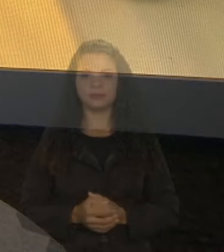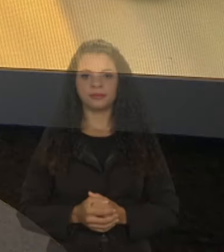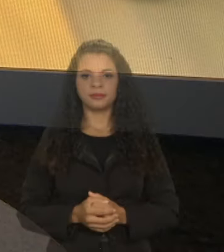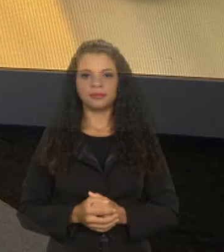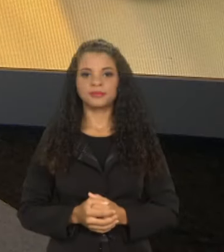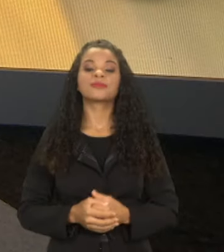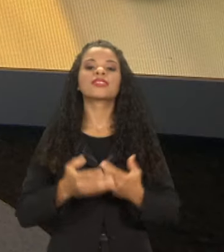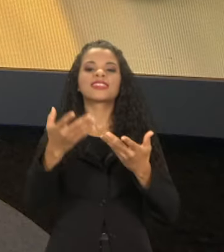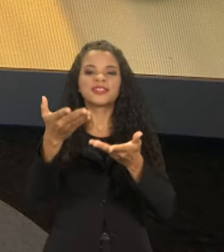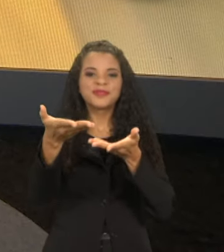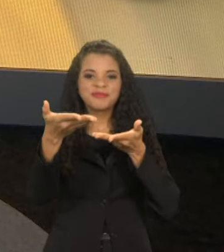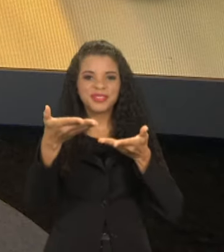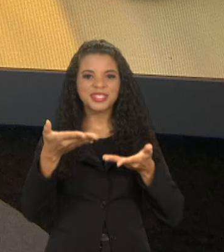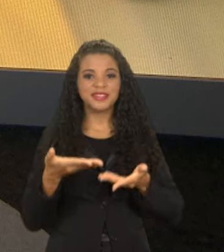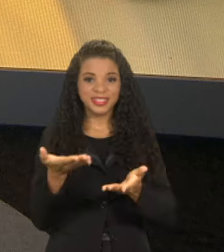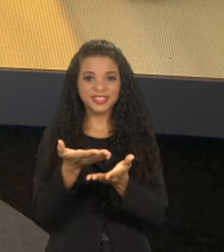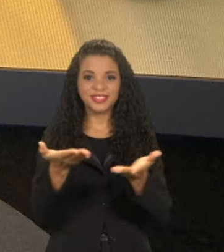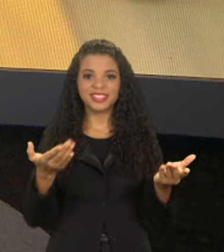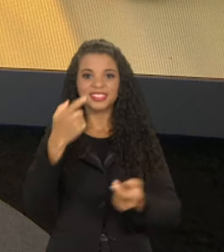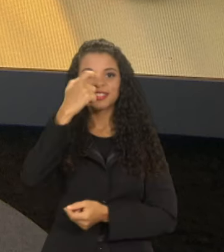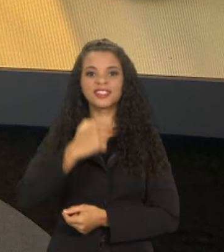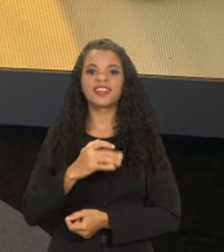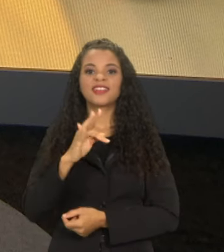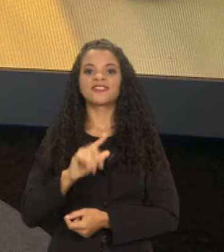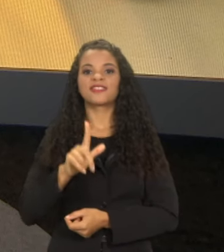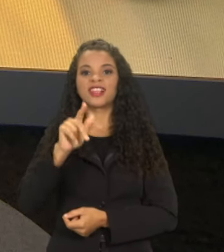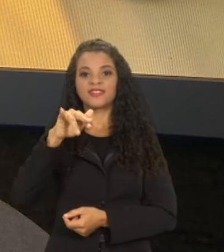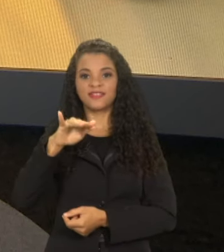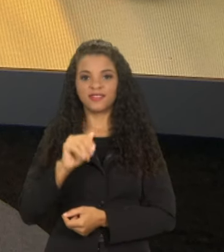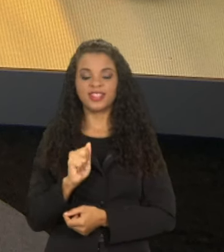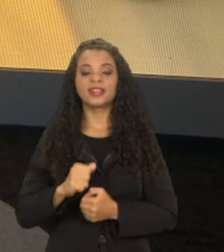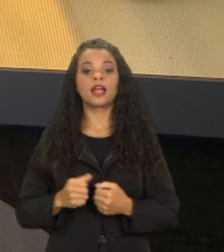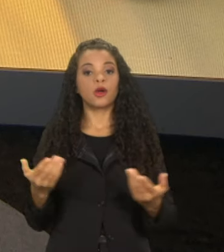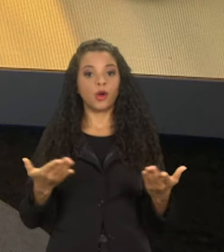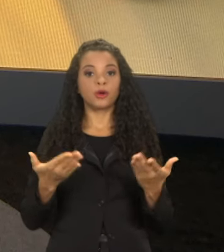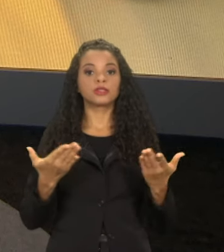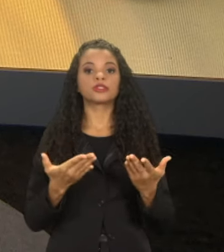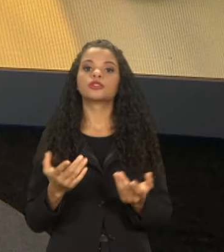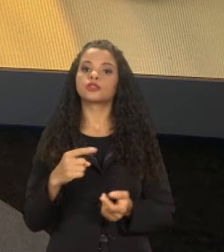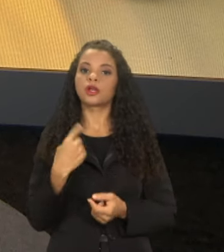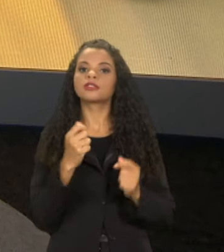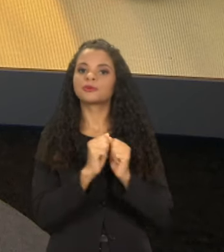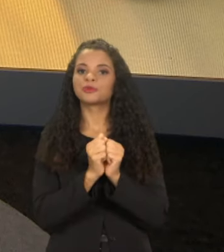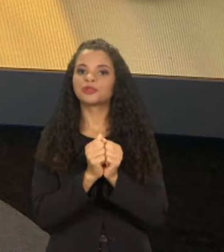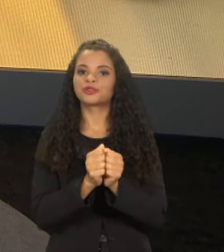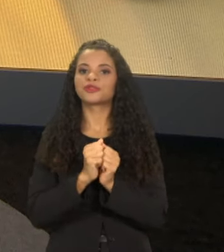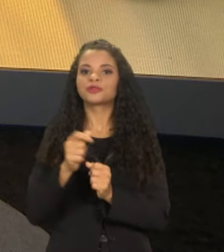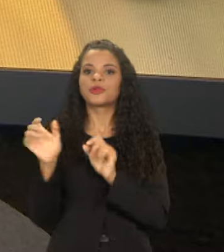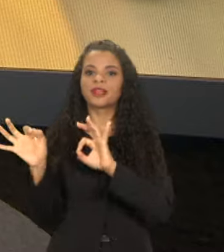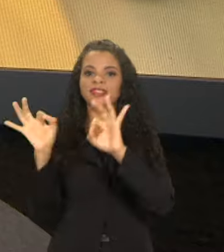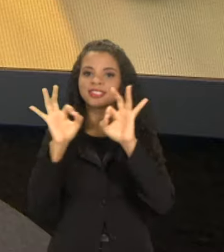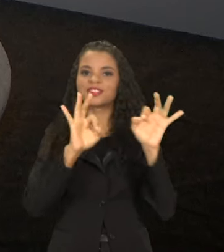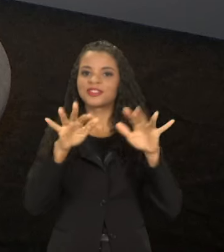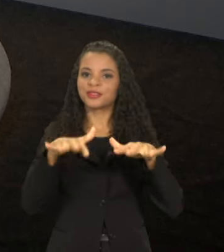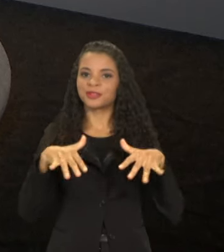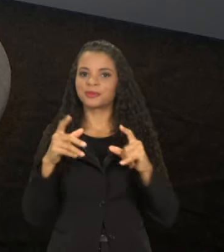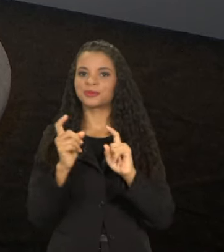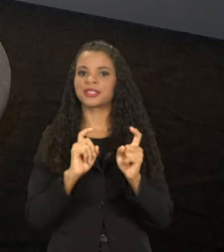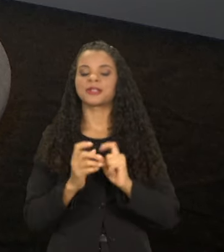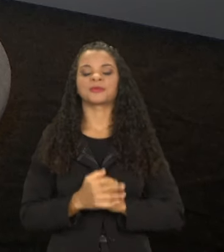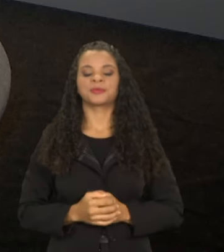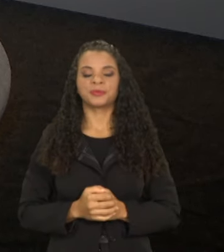Seja bem-vindo, seja bem-vinda. Eu sou a Flávia Alvarenga e nós vamos acompanhar a sessão do plenário que vai começar daqui a pouquinho. A